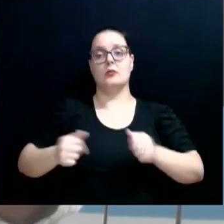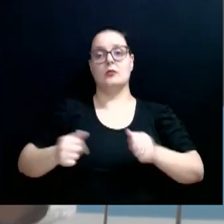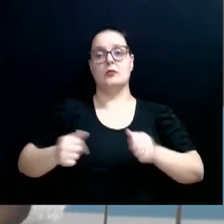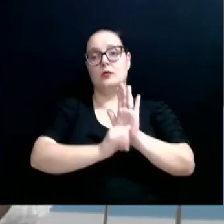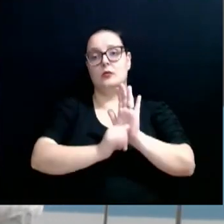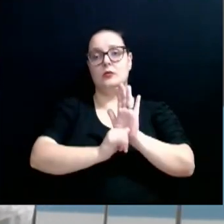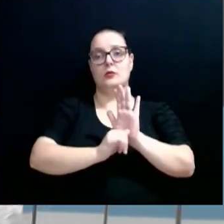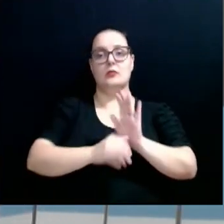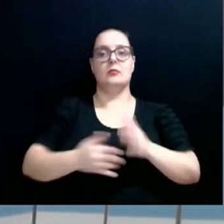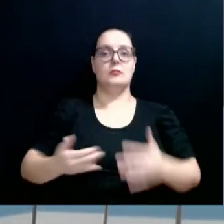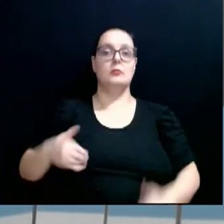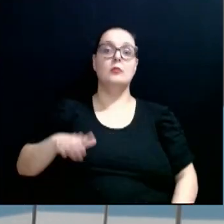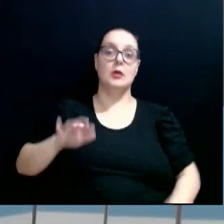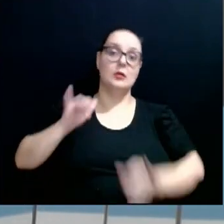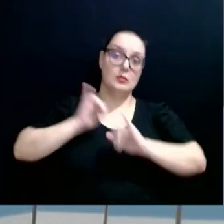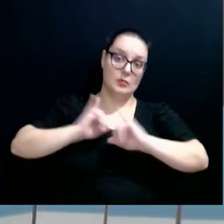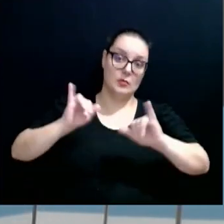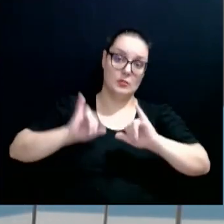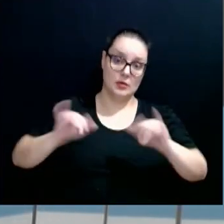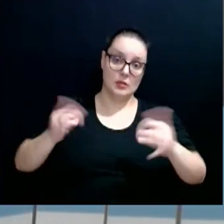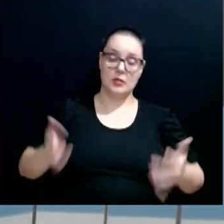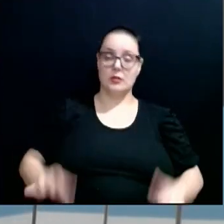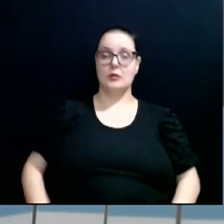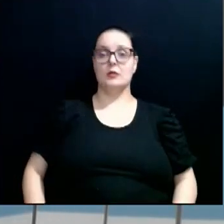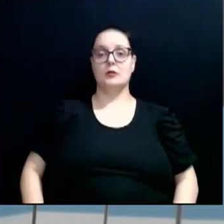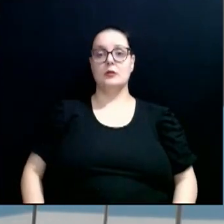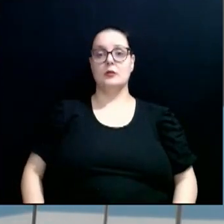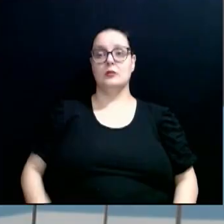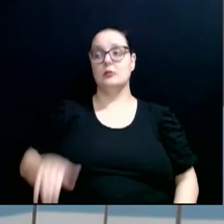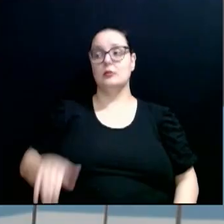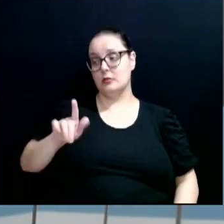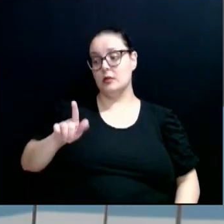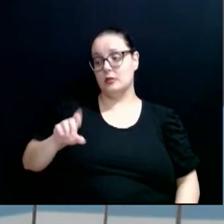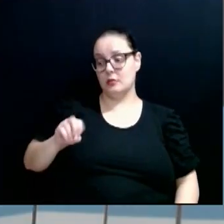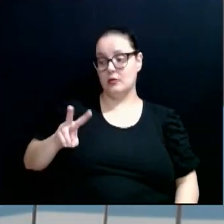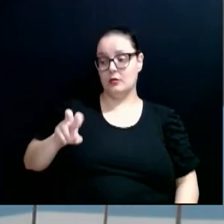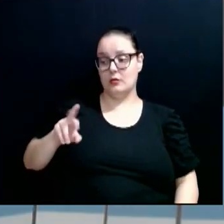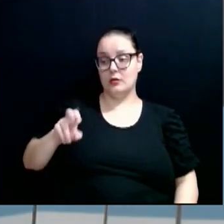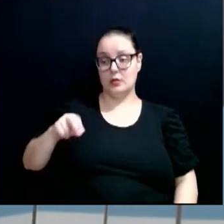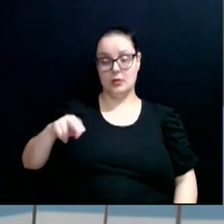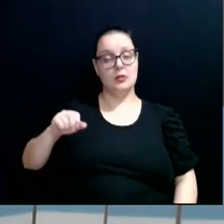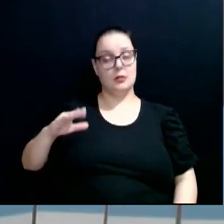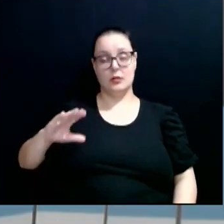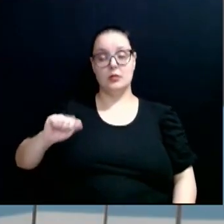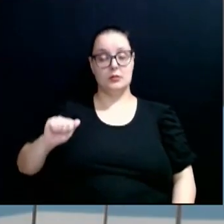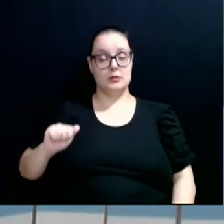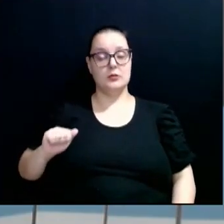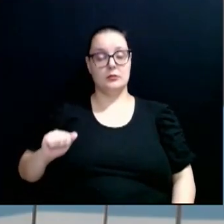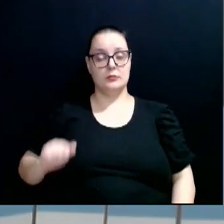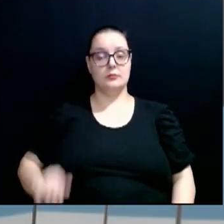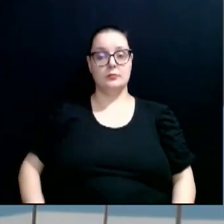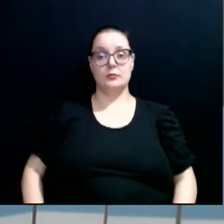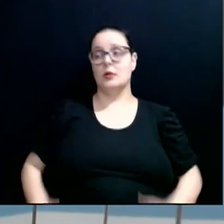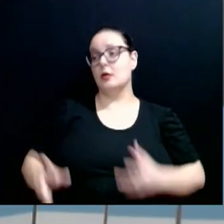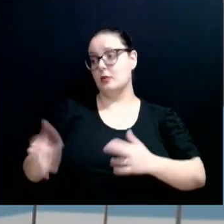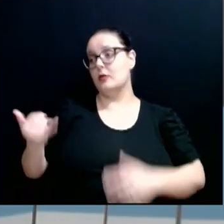publicidade, né? E mais governança, né? Eu acho que como você disse, a